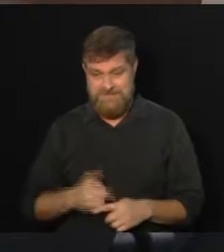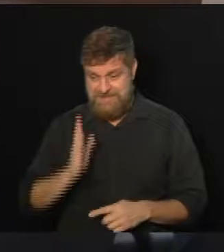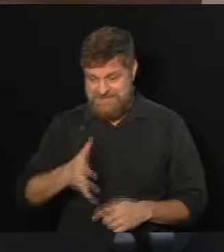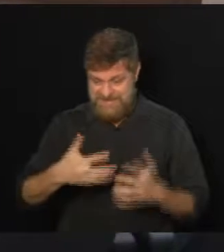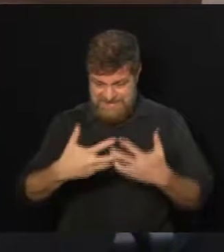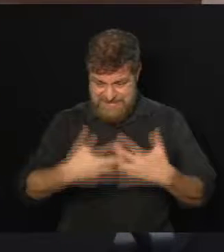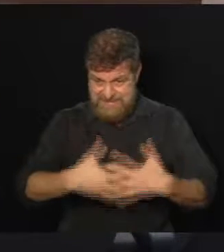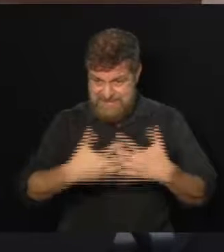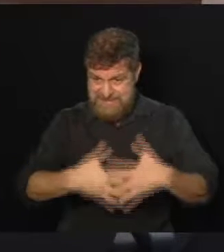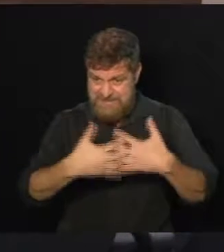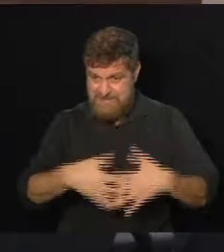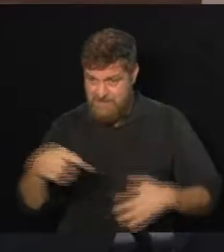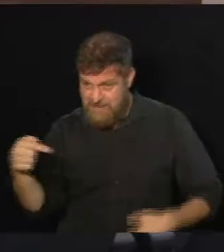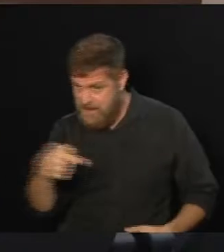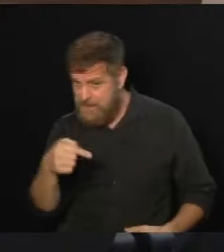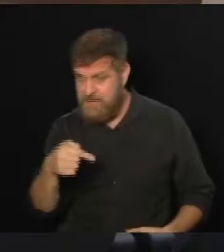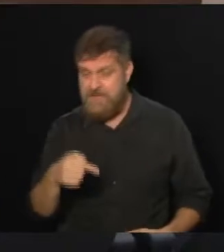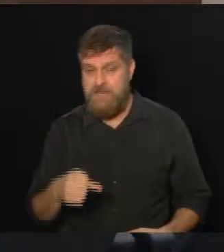vigência, ele será